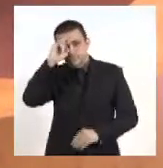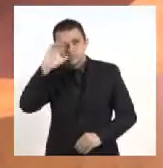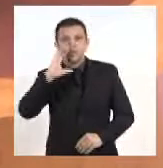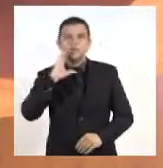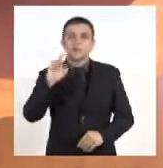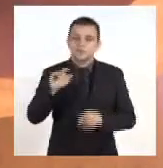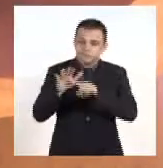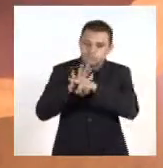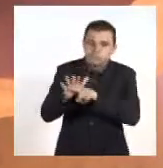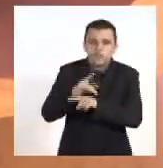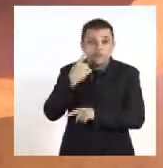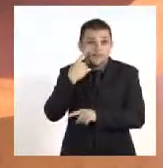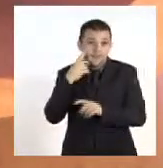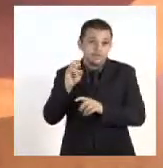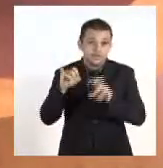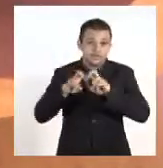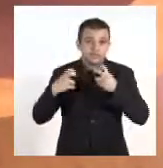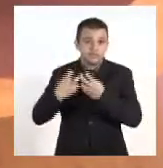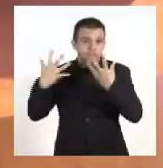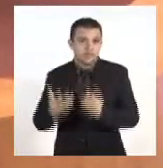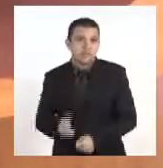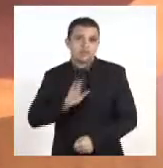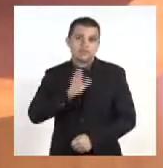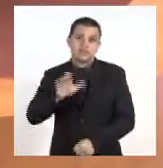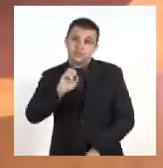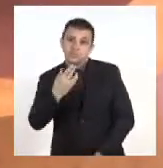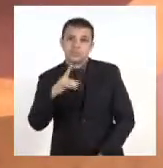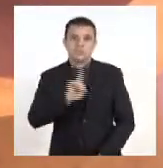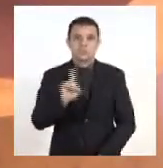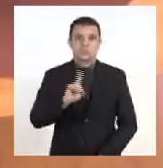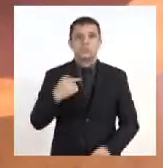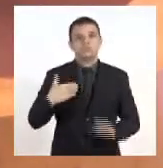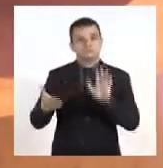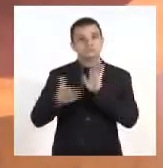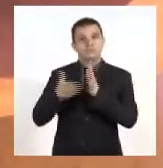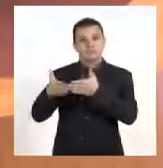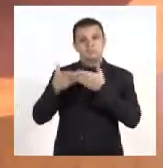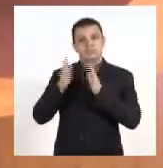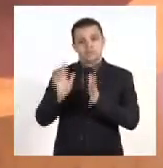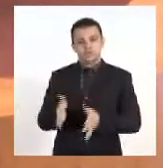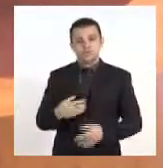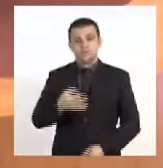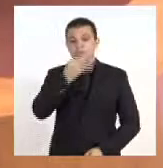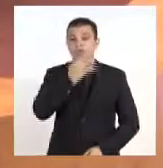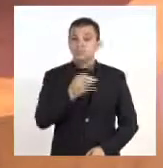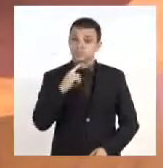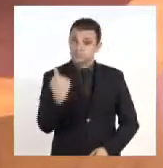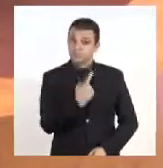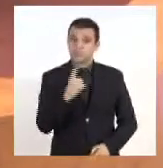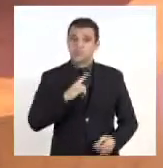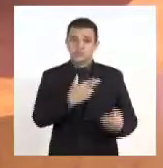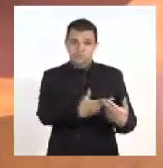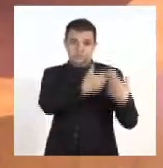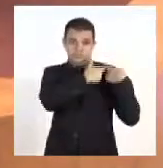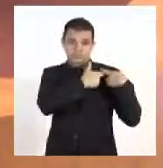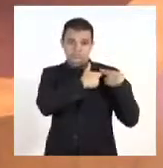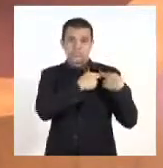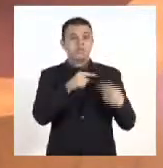requerimento. Acho que devemos, que temos responsabilidade com o povo maranhense de ir em